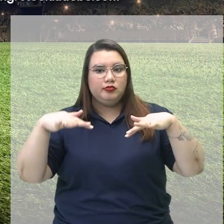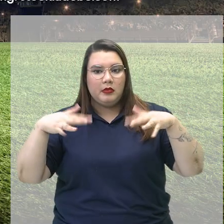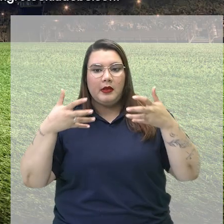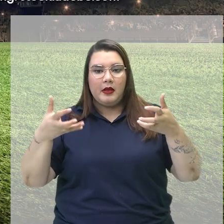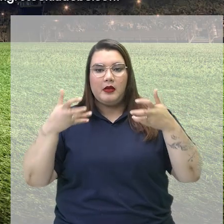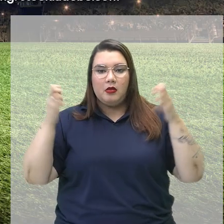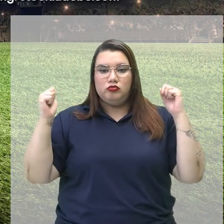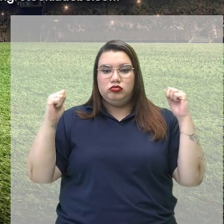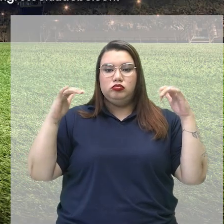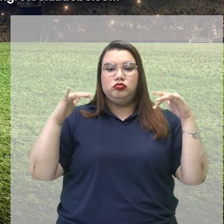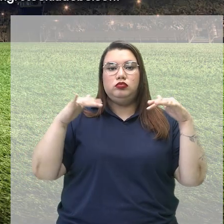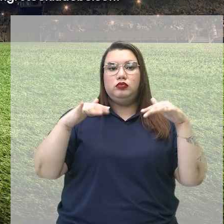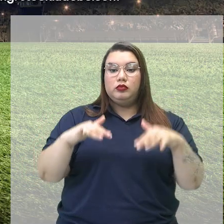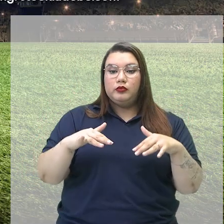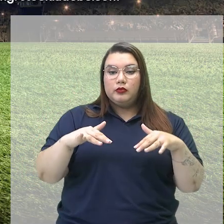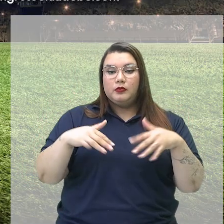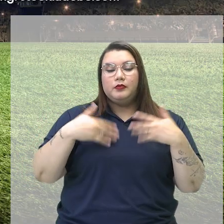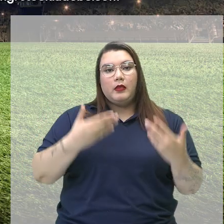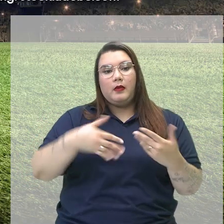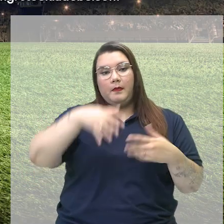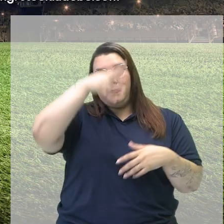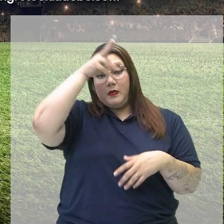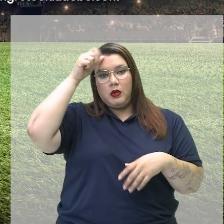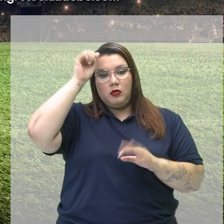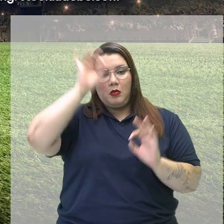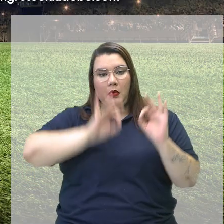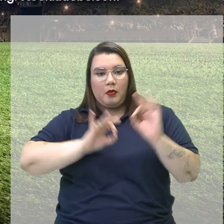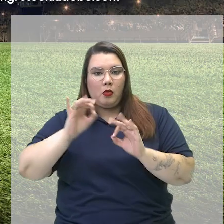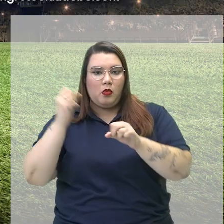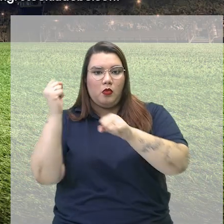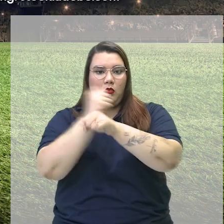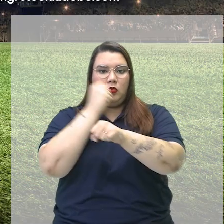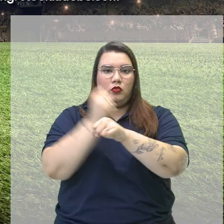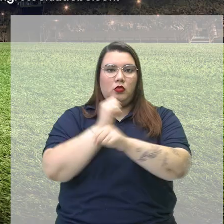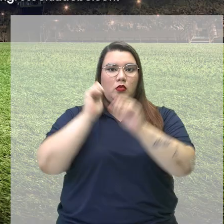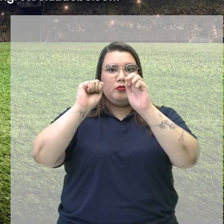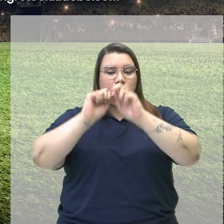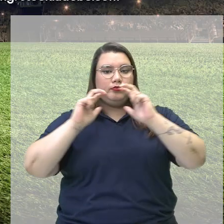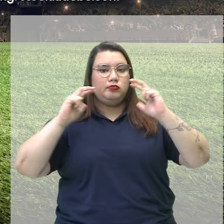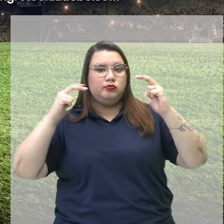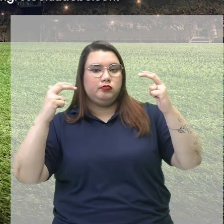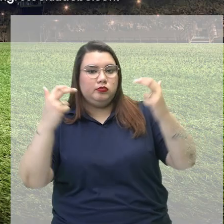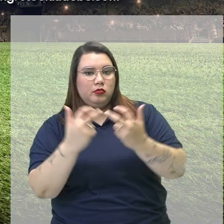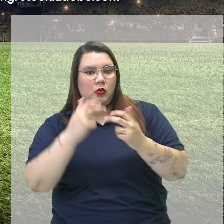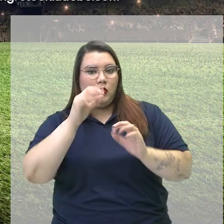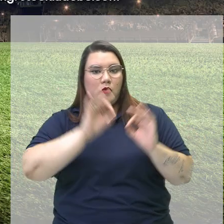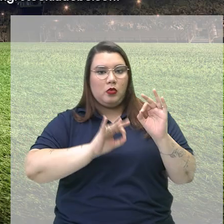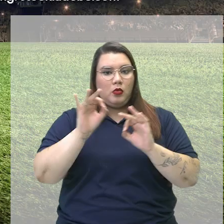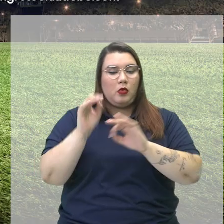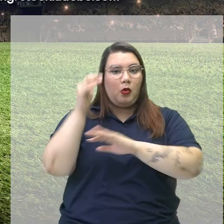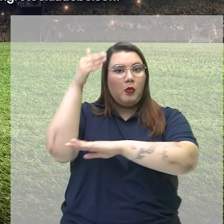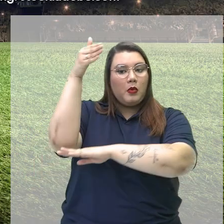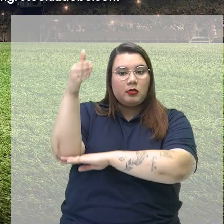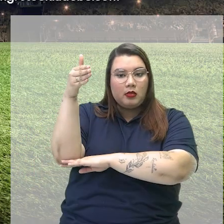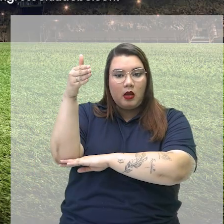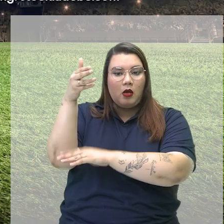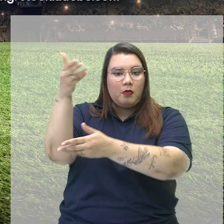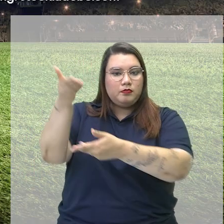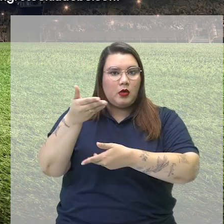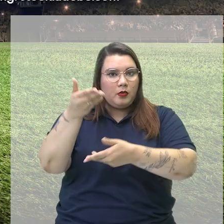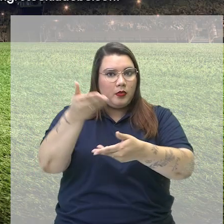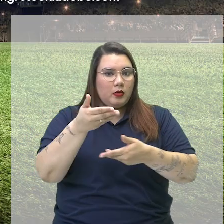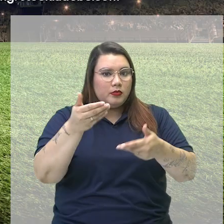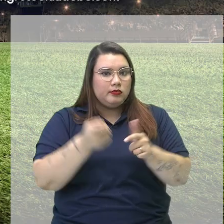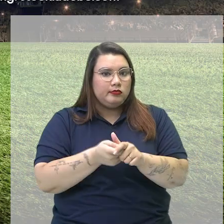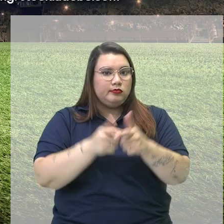Manaus se preparou construindo estádios, se preparou no sentido de preparar os hotéis para receber esse número